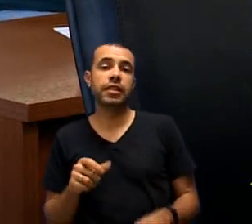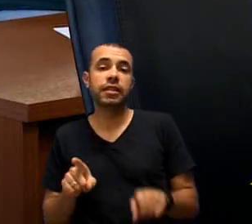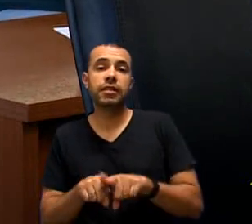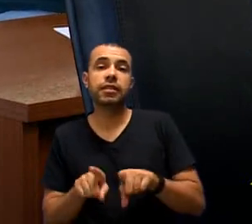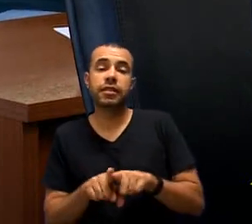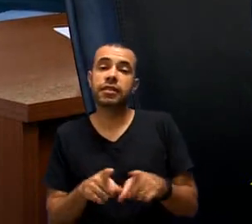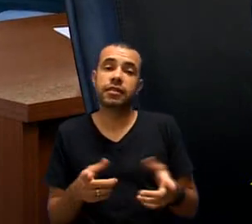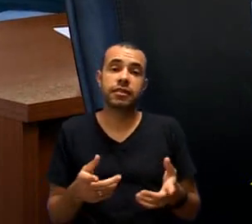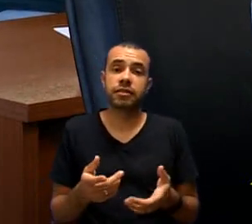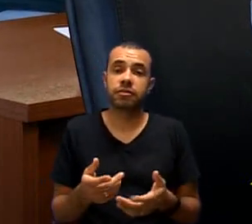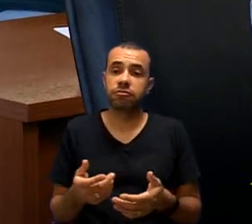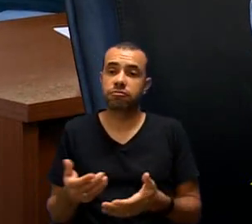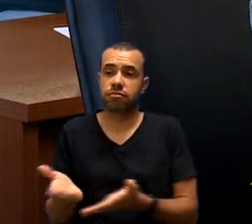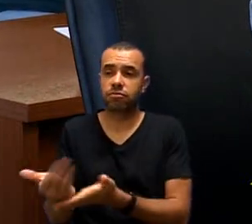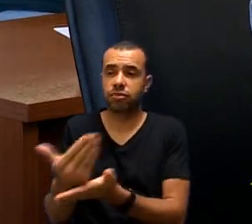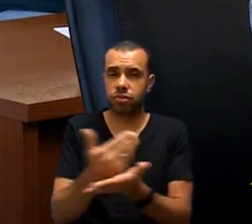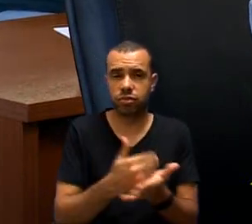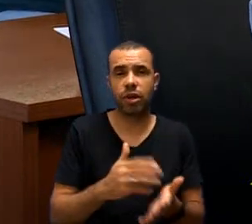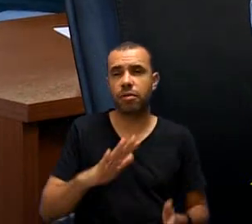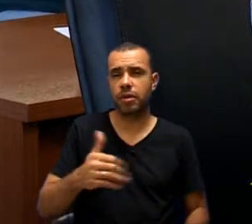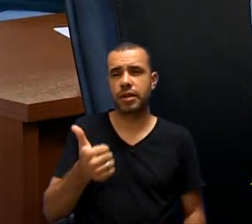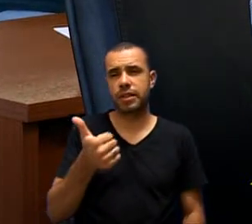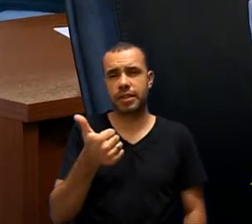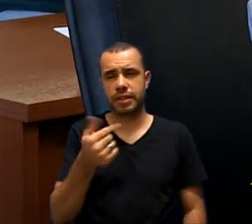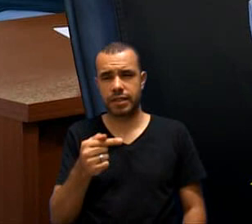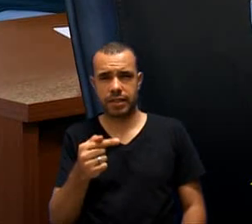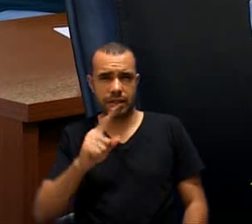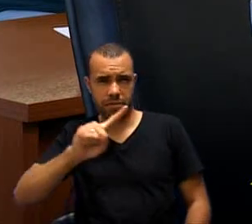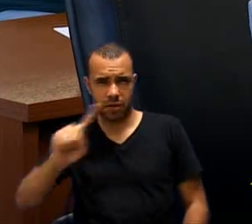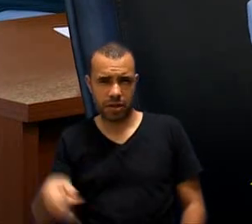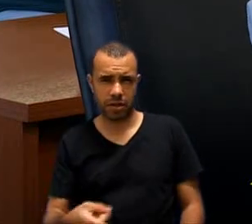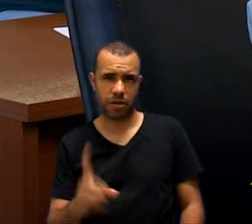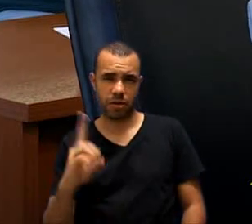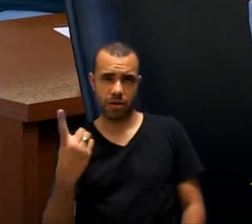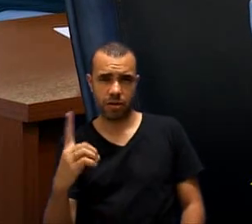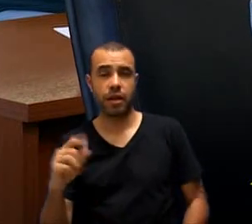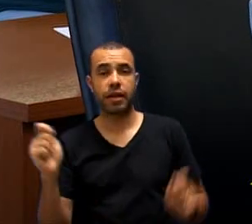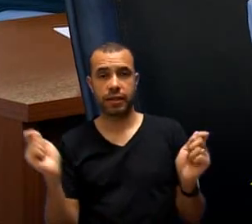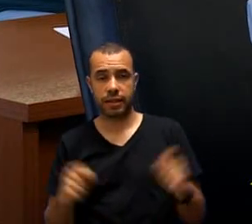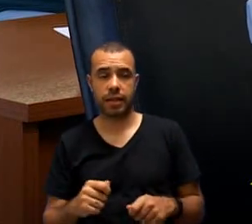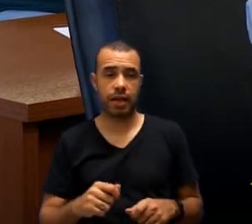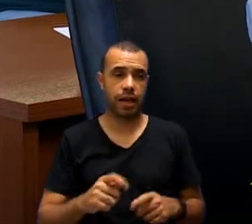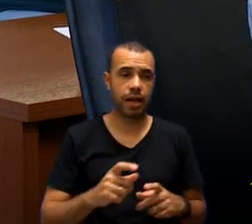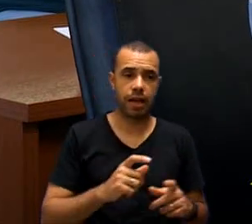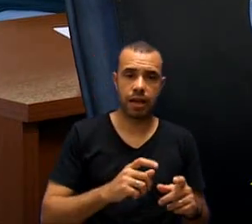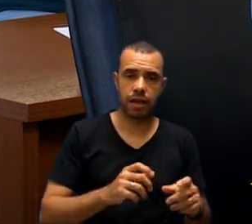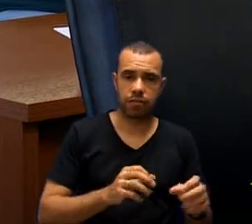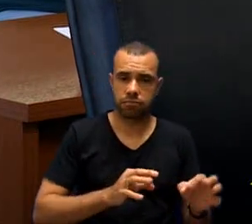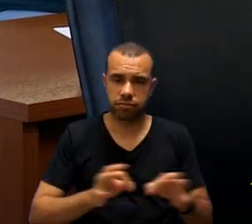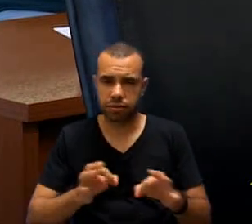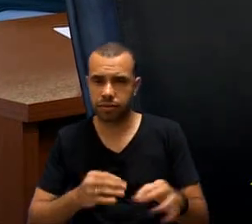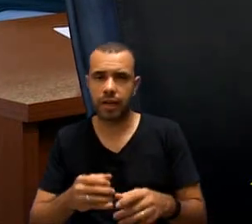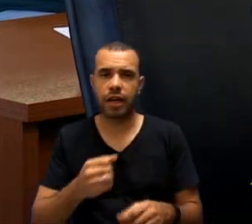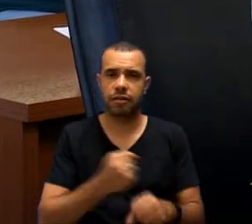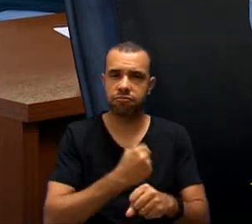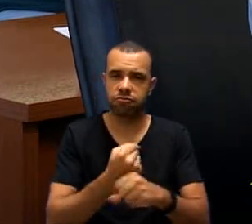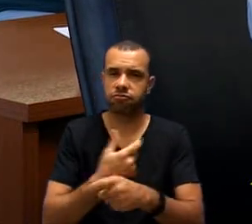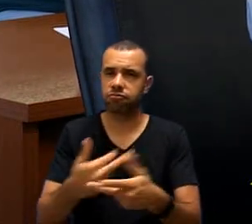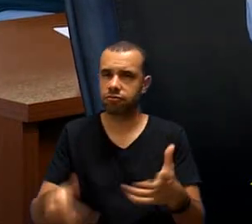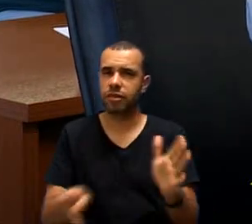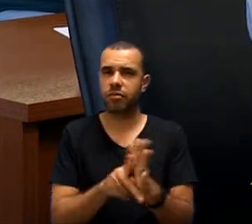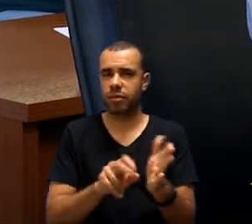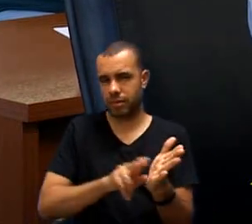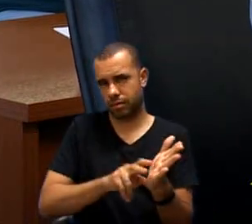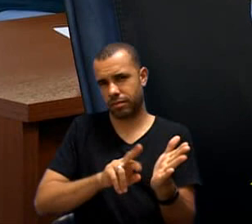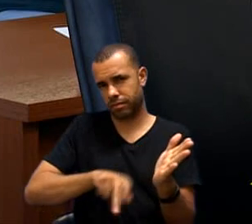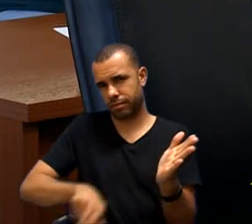de recursos aí de 17 milhões de dólares que dá para trabalhar com mais projetos. Então, a minha pergunta é a seguinte,